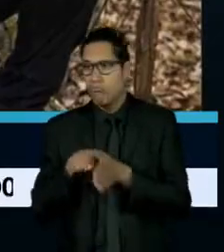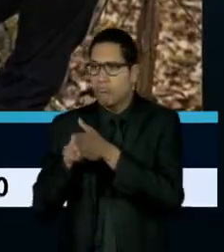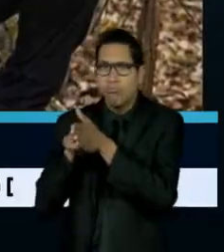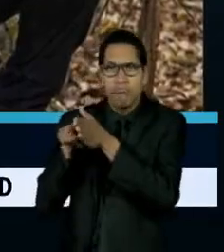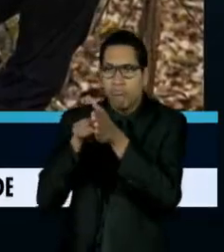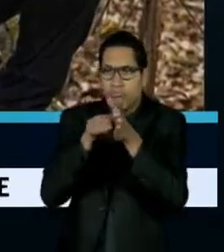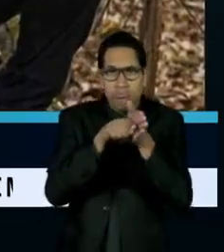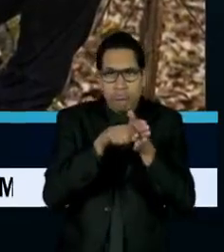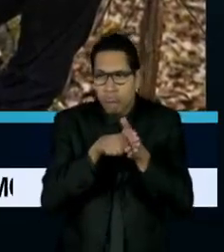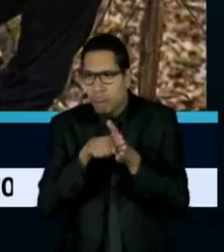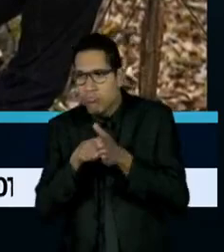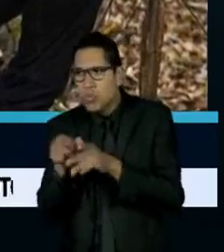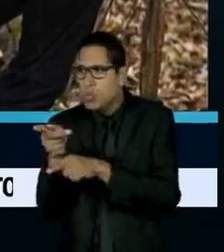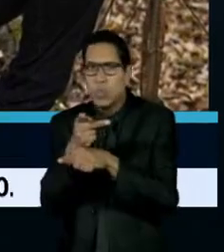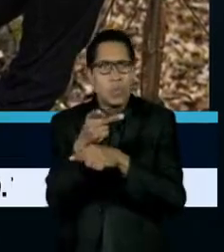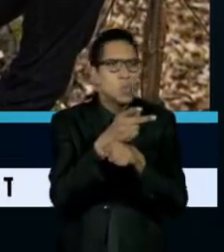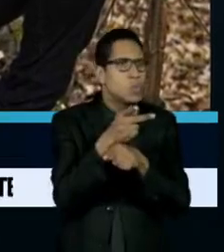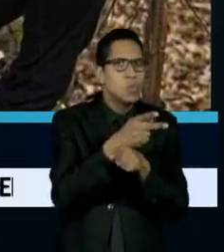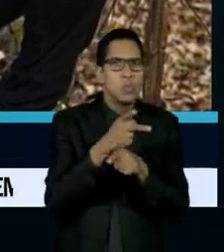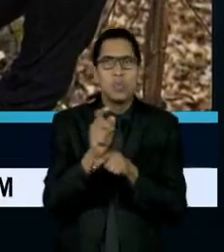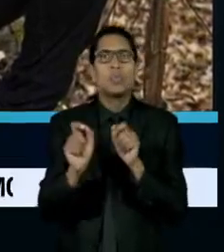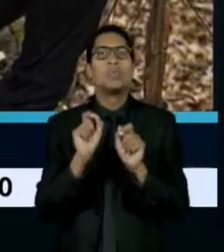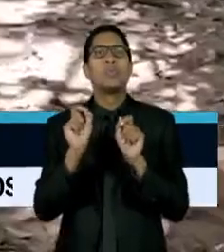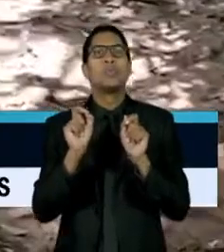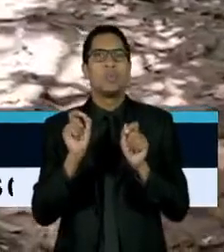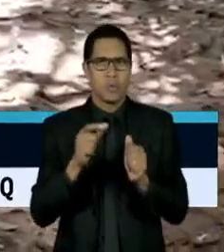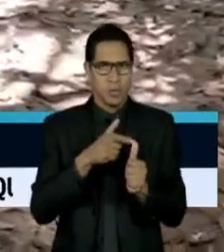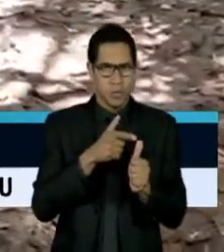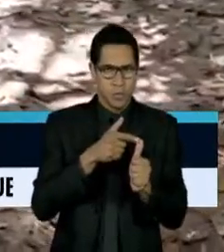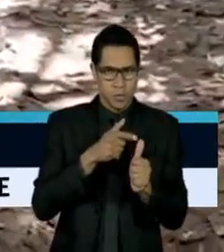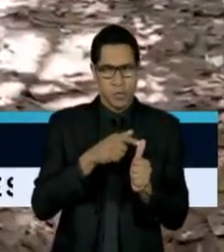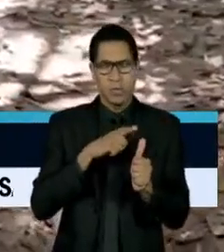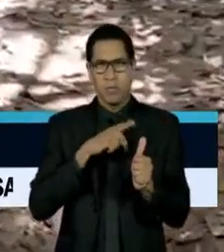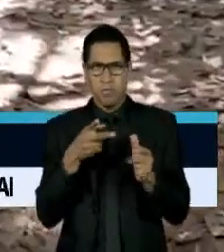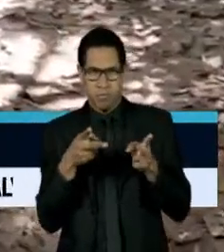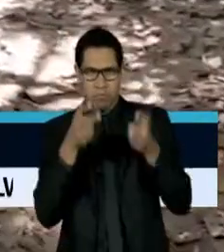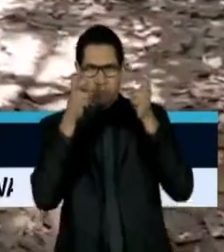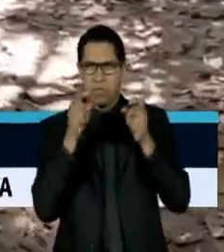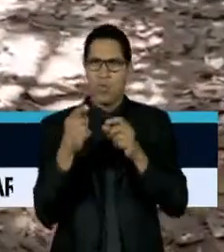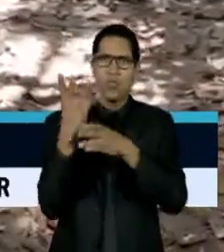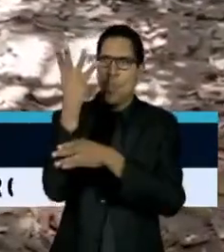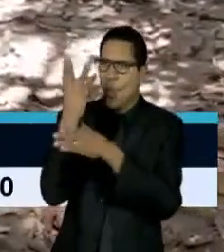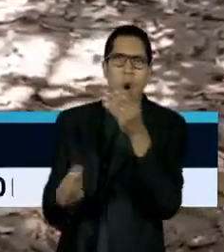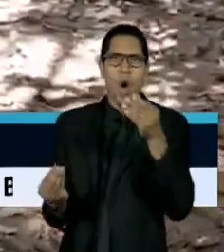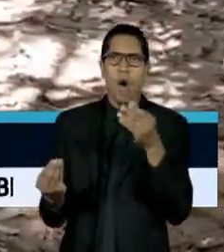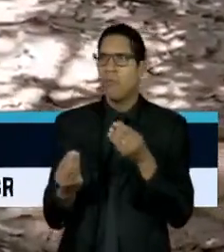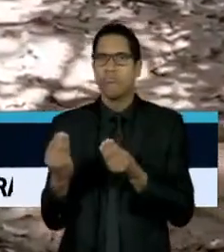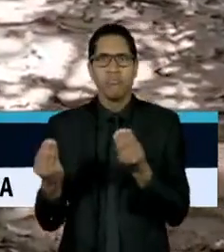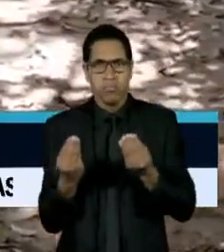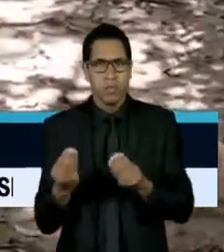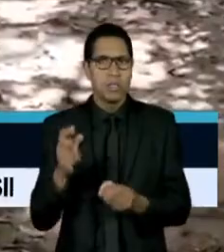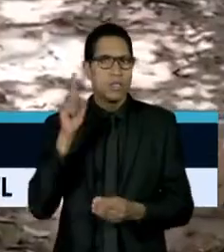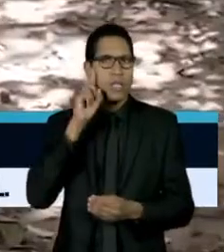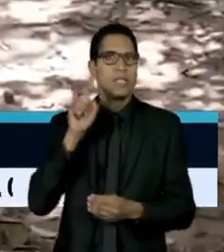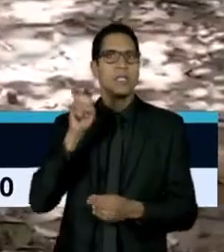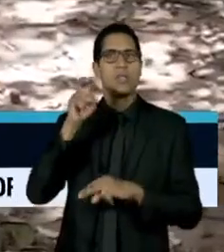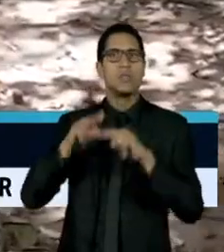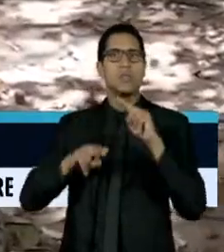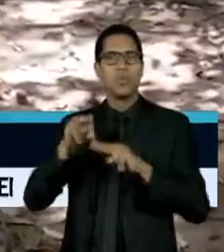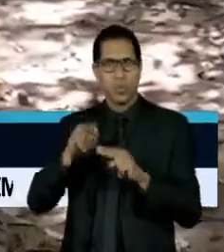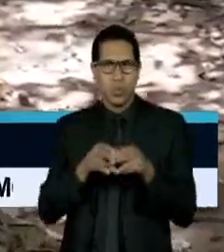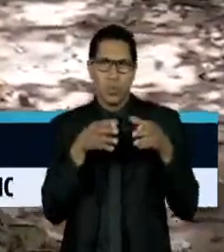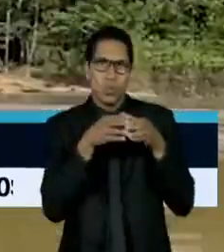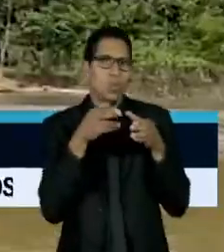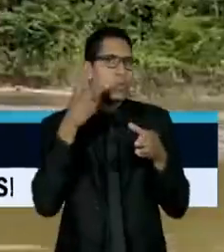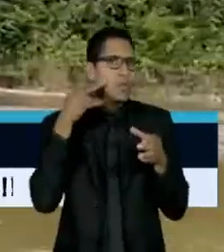indigenista Bruno Pereira e o jornalista Dom Phillips, desde que perceberam o desaparecimento em 5 de junho, os